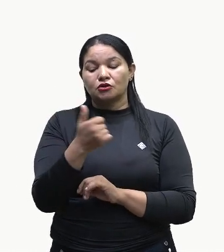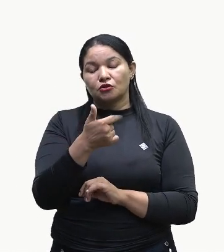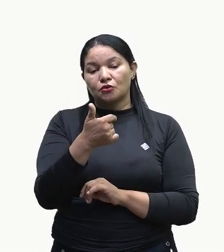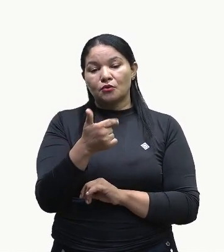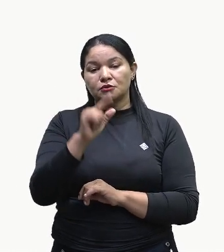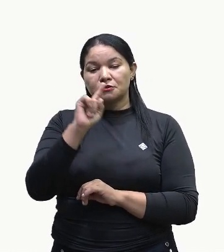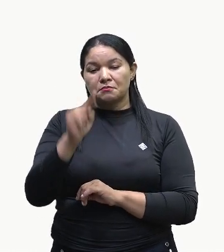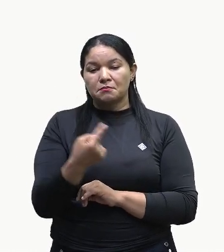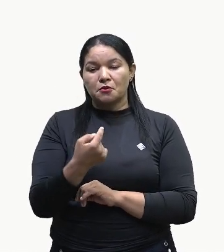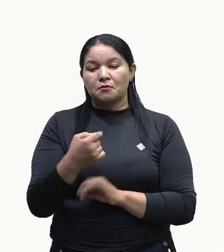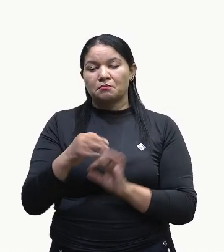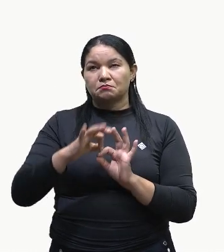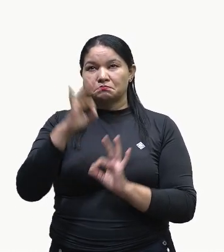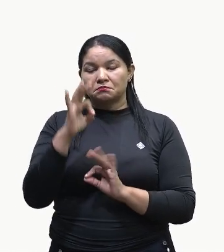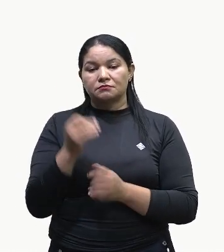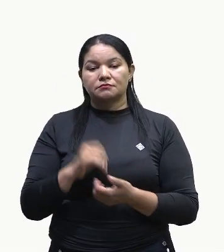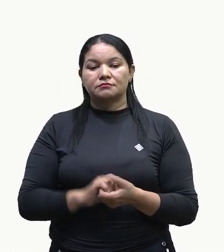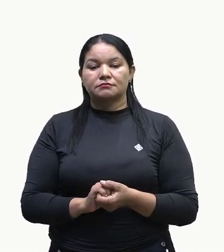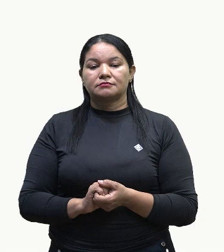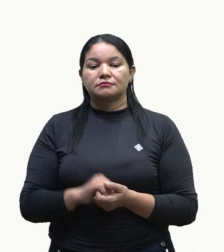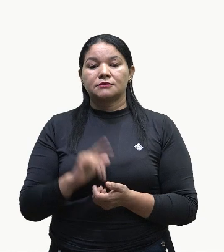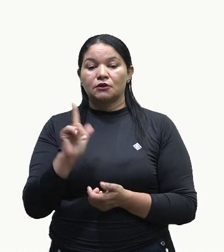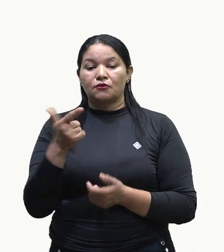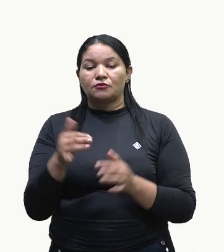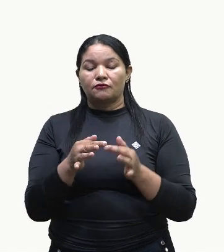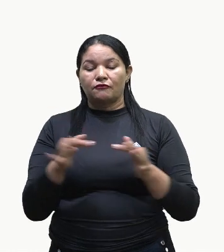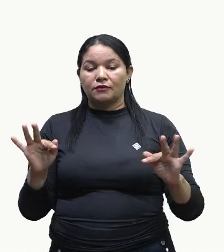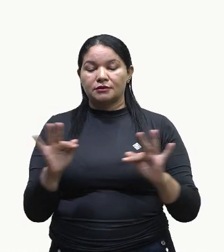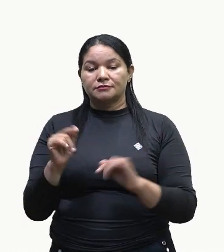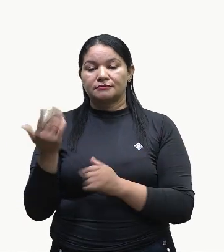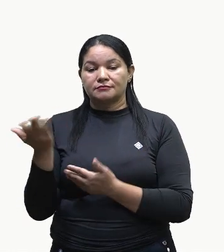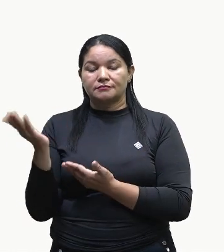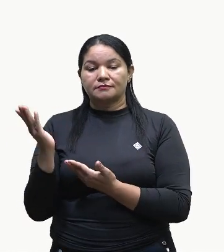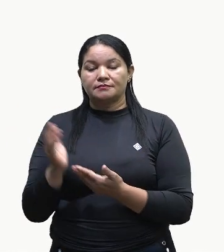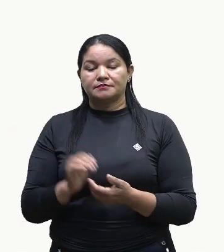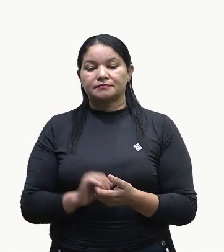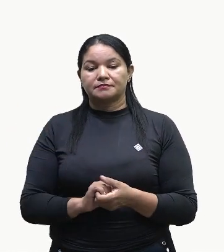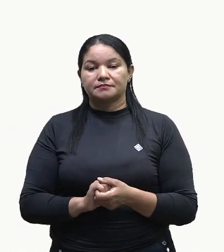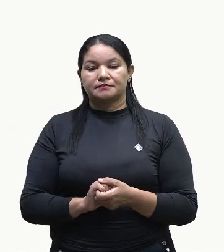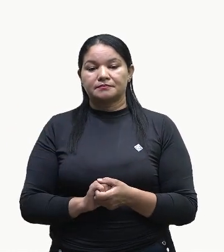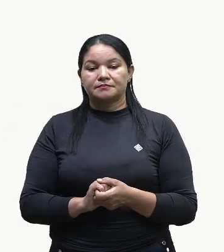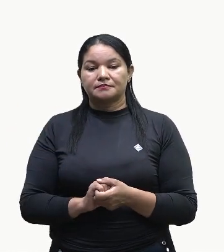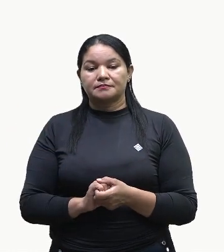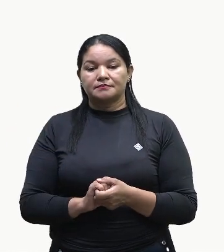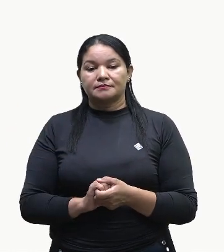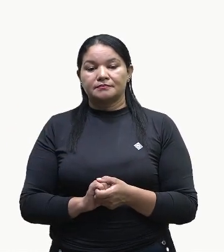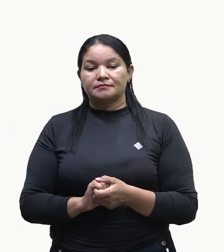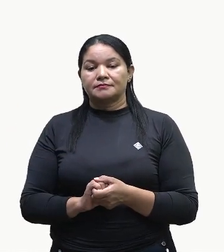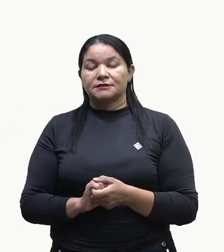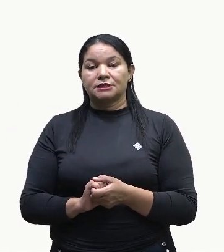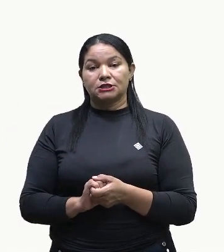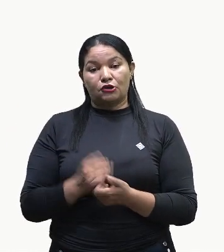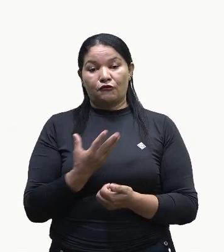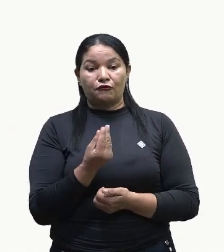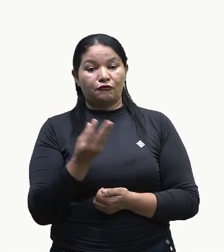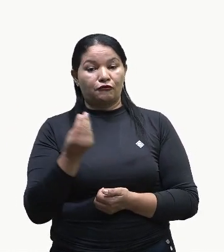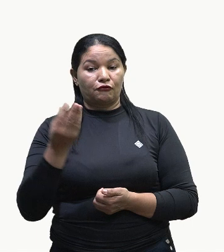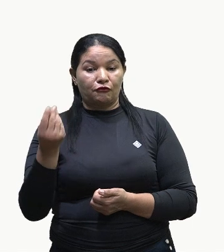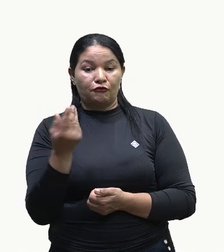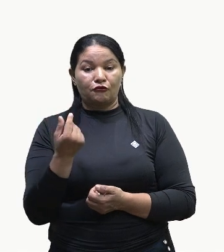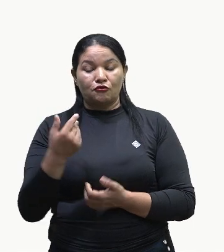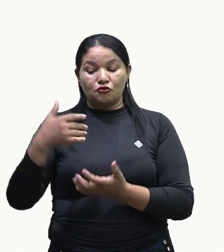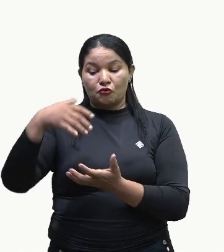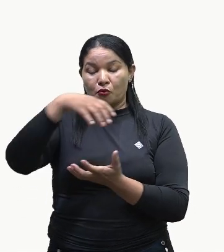nesse viaje subimos em globo e as vistas são maravilhosas. Então nessa viagem subimos no balão